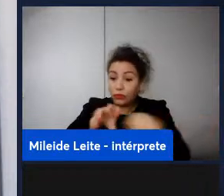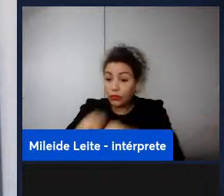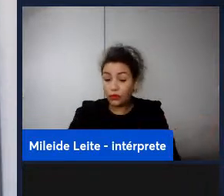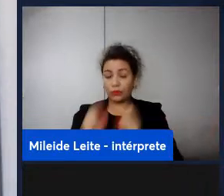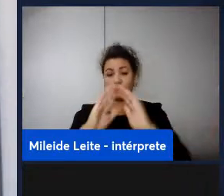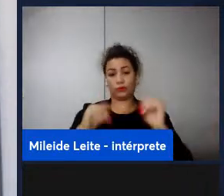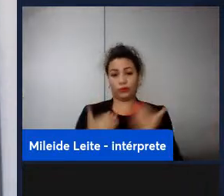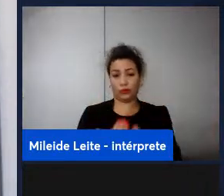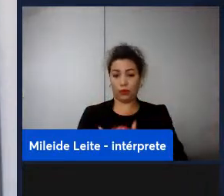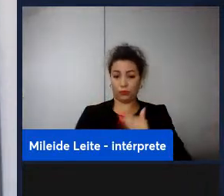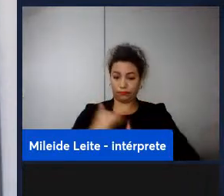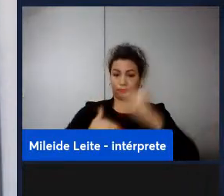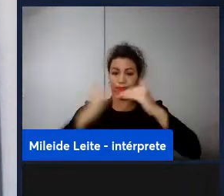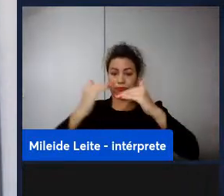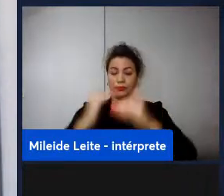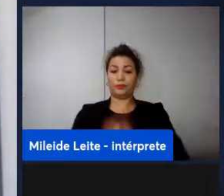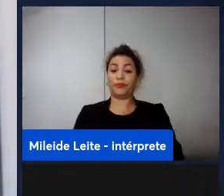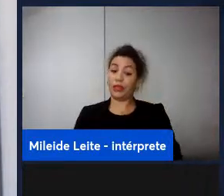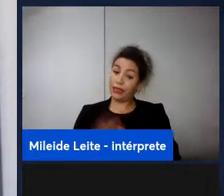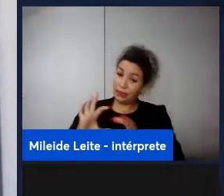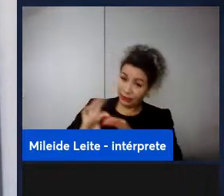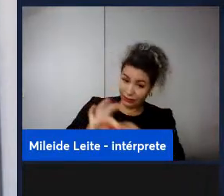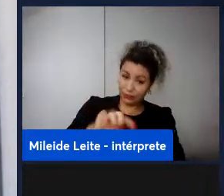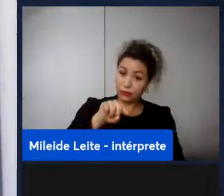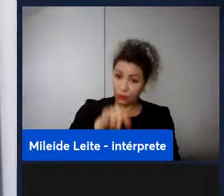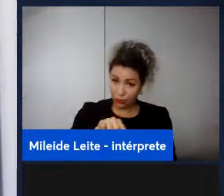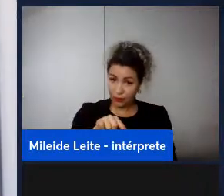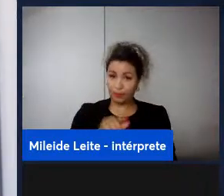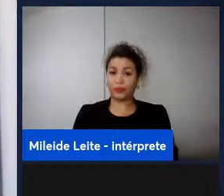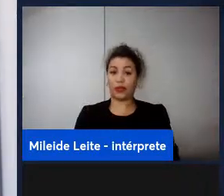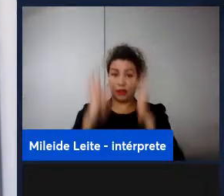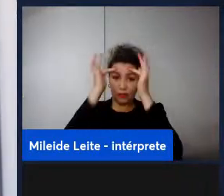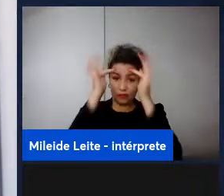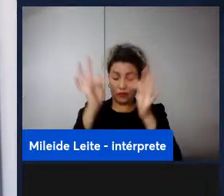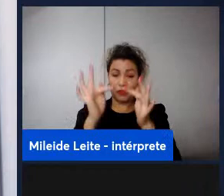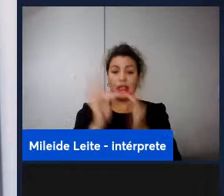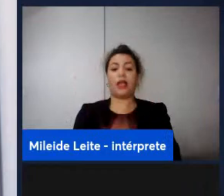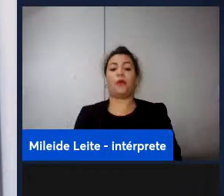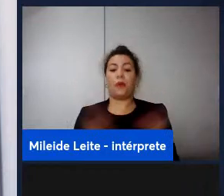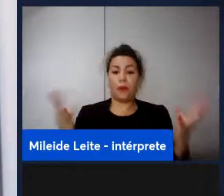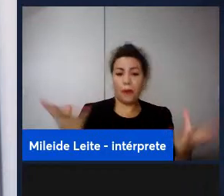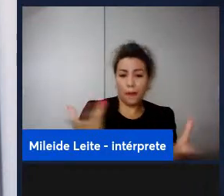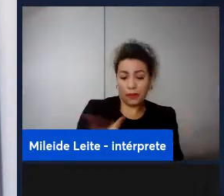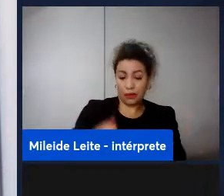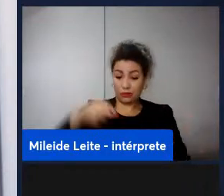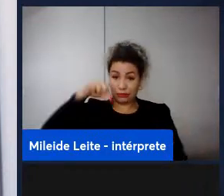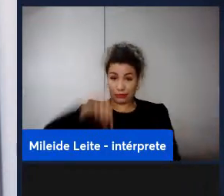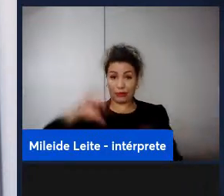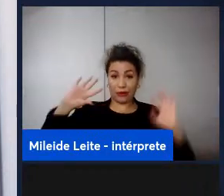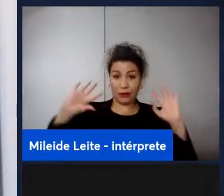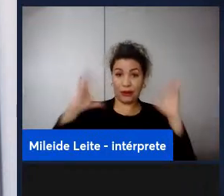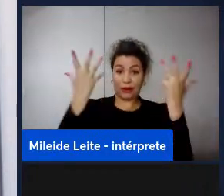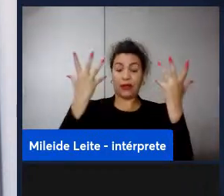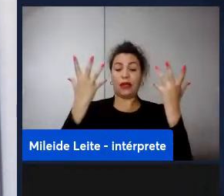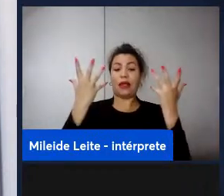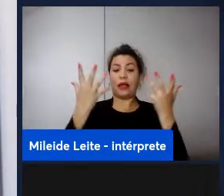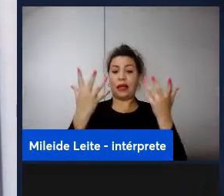escolar. Nesse contexto, fiel à vocação deste evento, a saber,